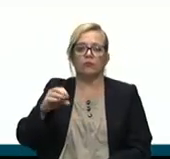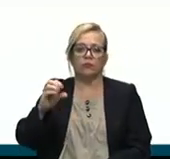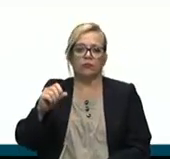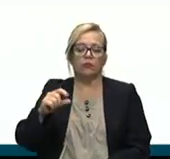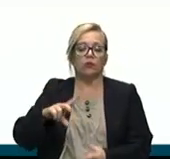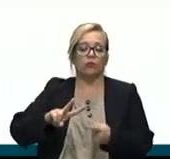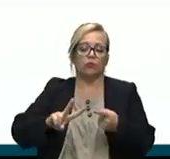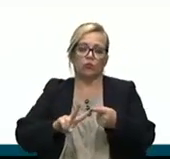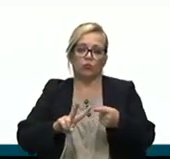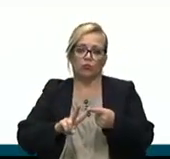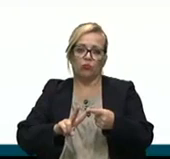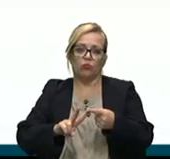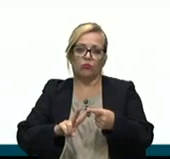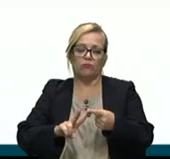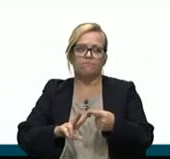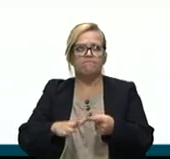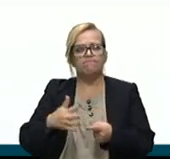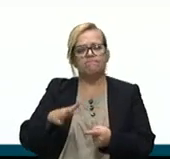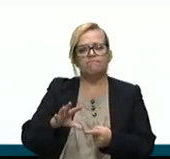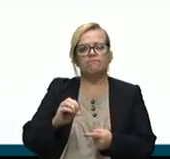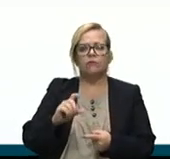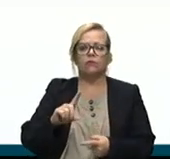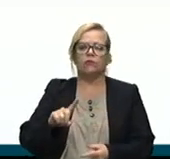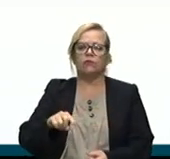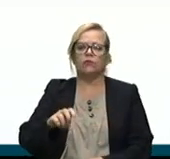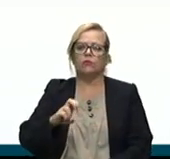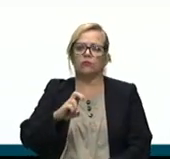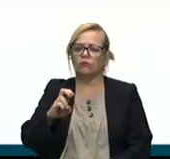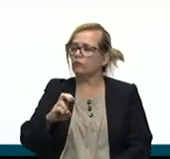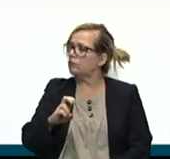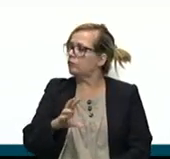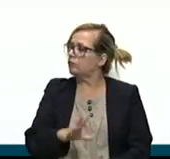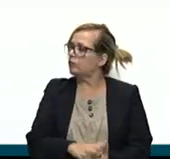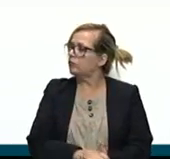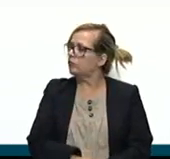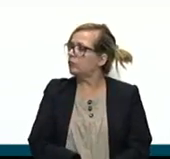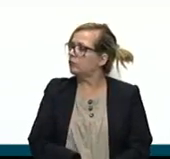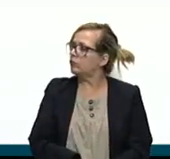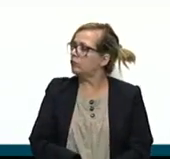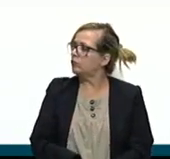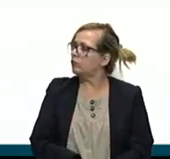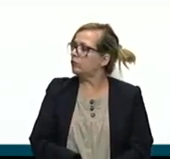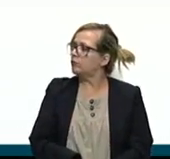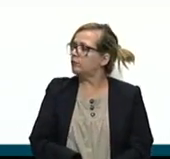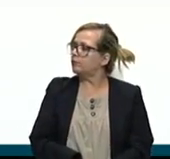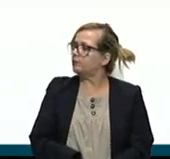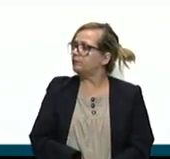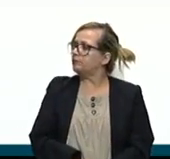0,707 ao quadrado dá aproximadamente 0,5.